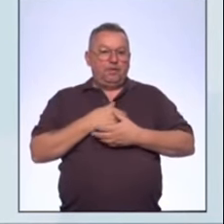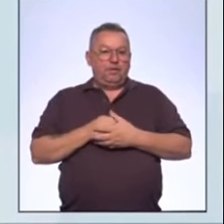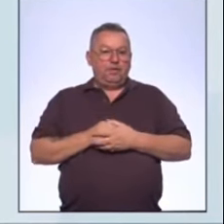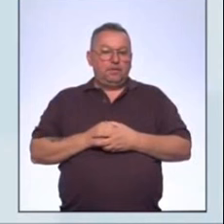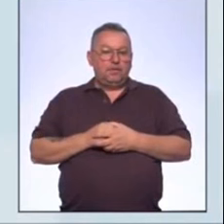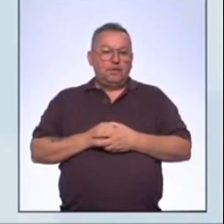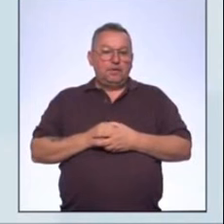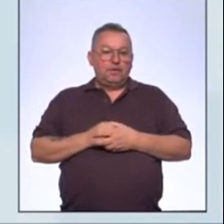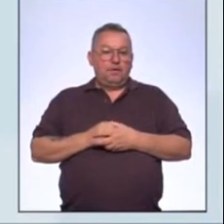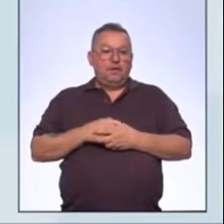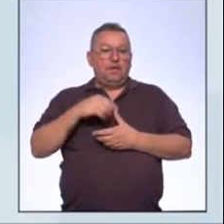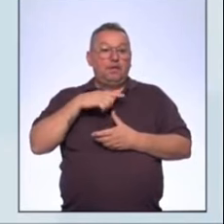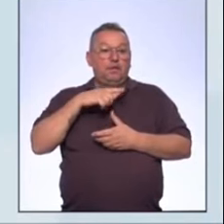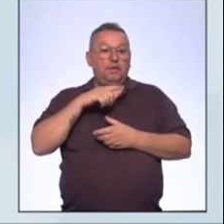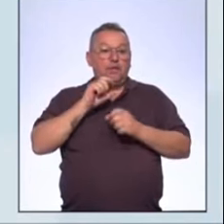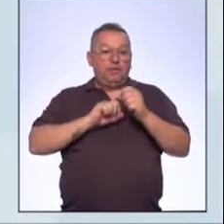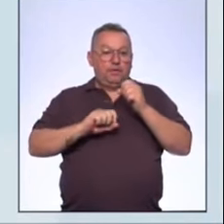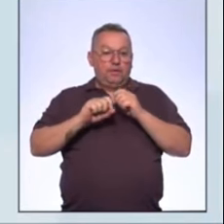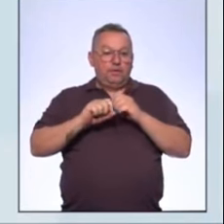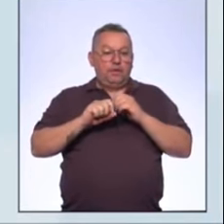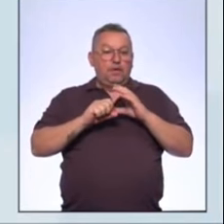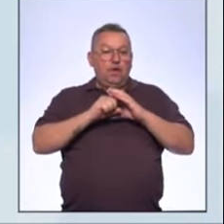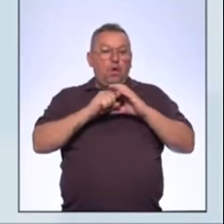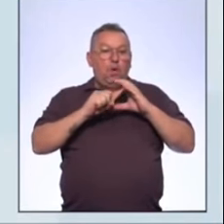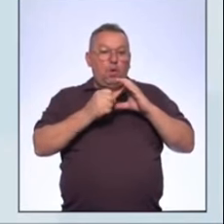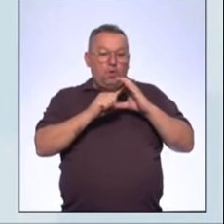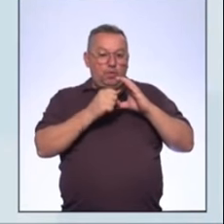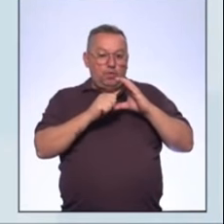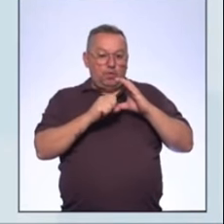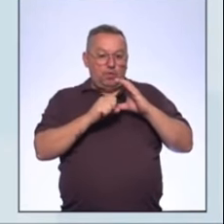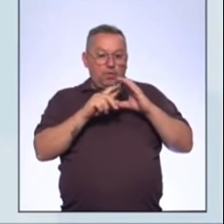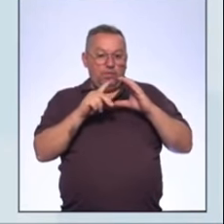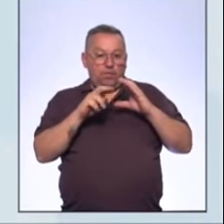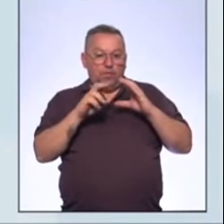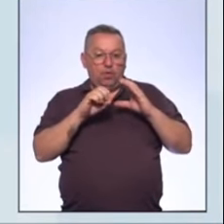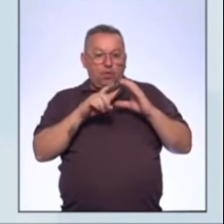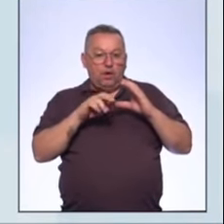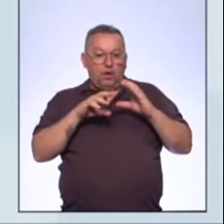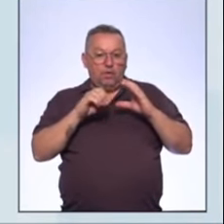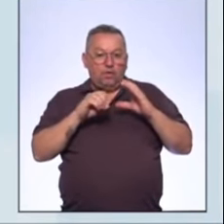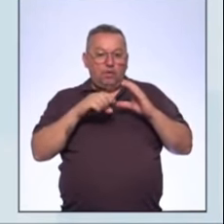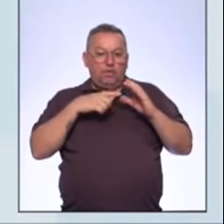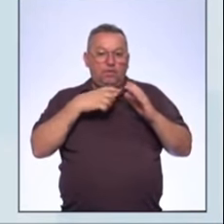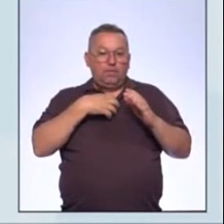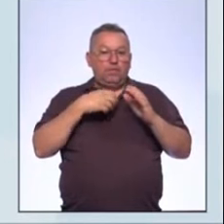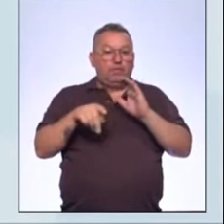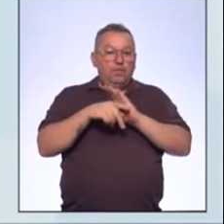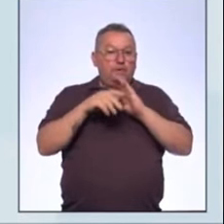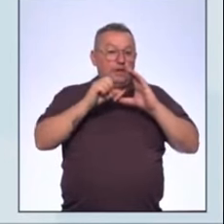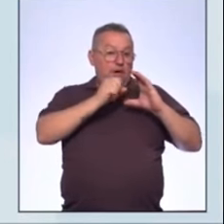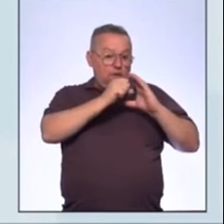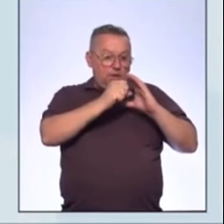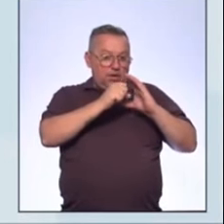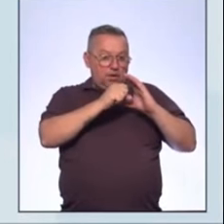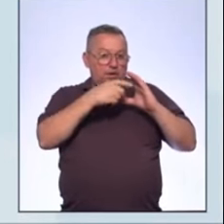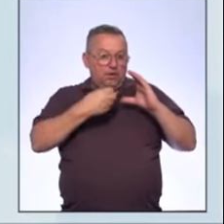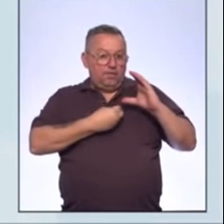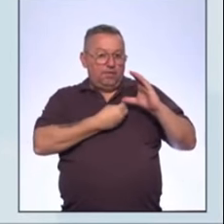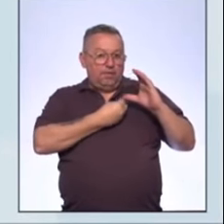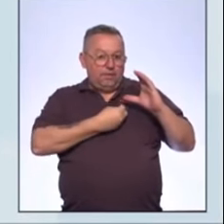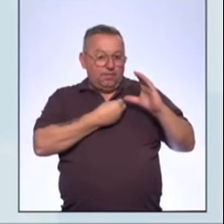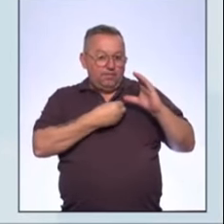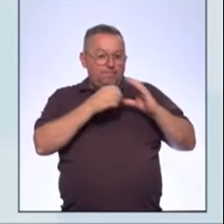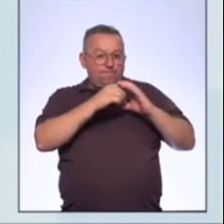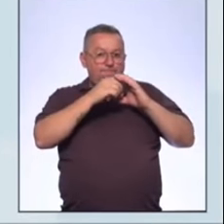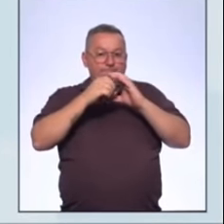vocês. Então tem aí a introdução. Seres unicelulares, como os protozoários, são formados por uma célula e precisam